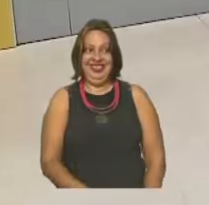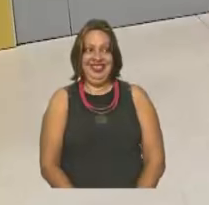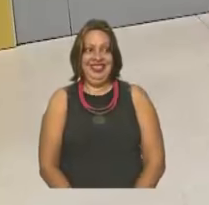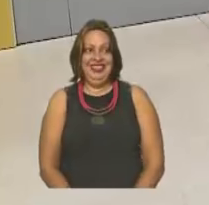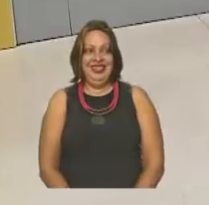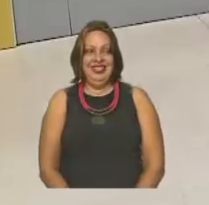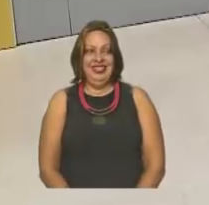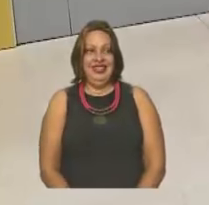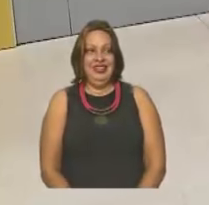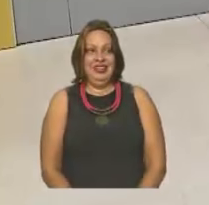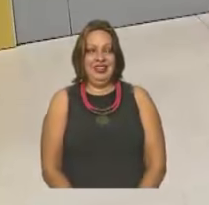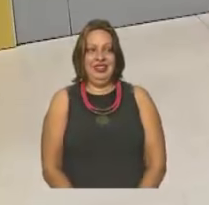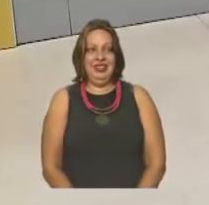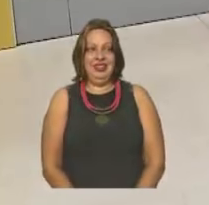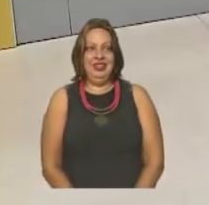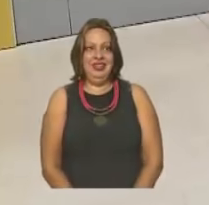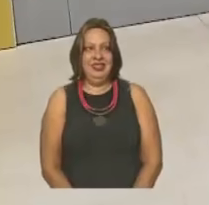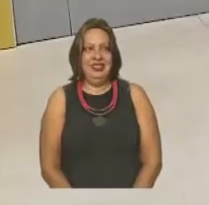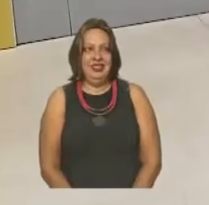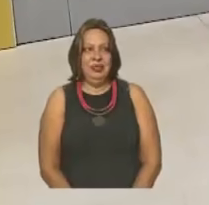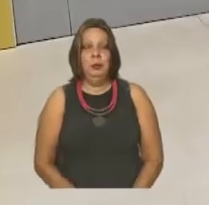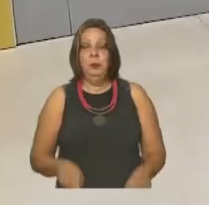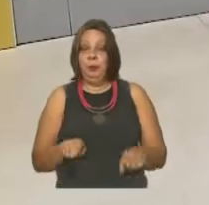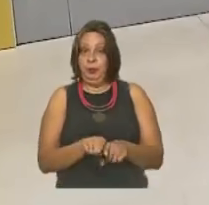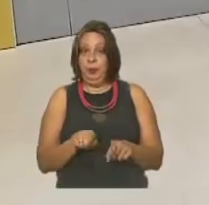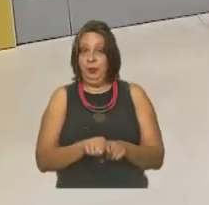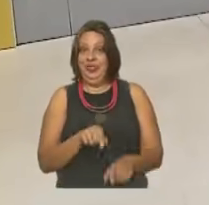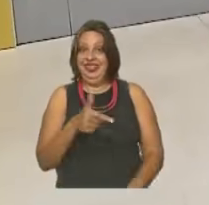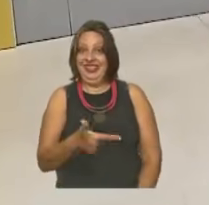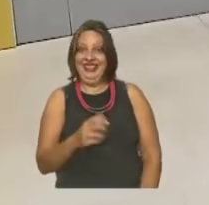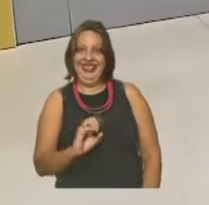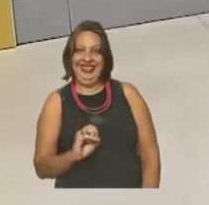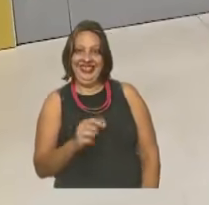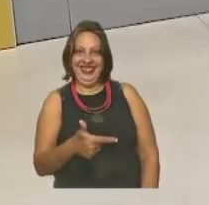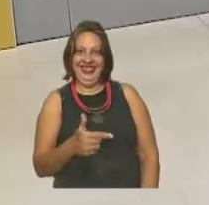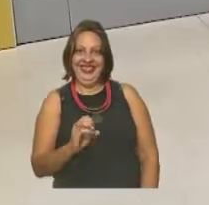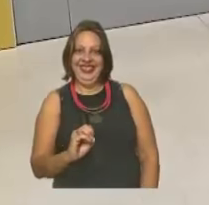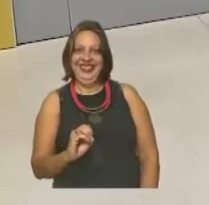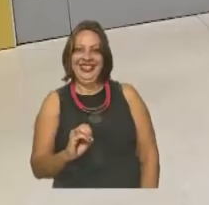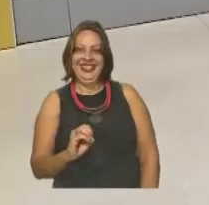17. 17 subiu, sobe também número 20. 20.